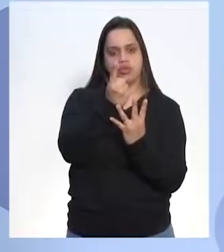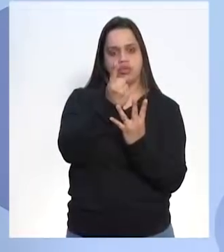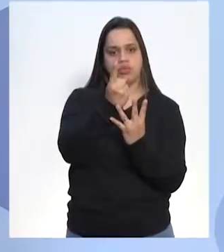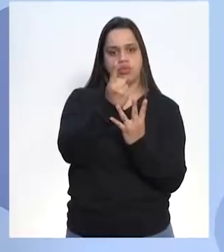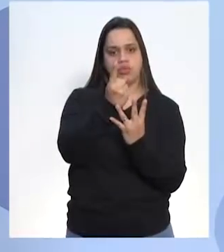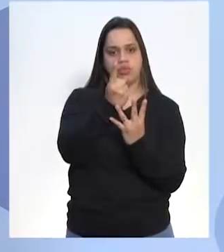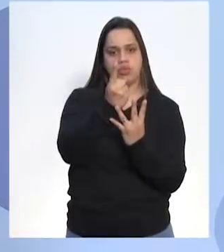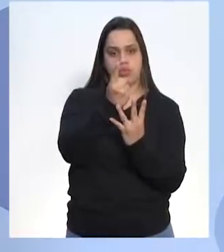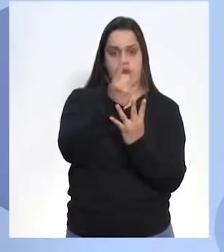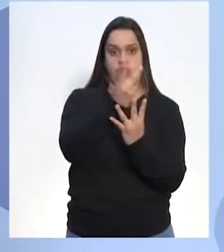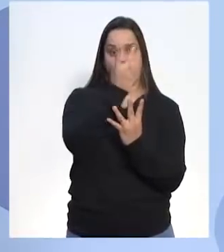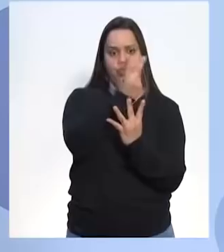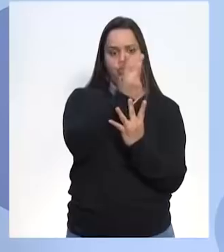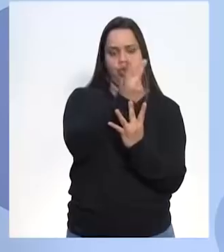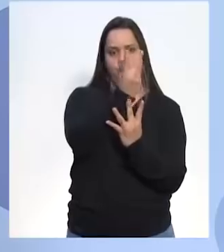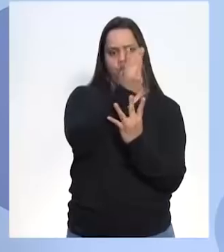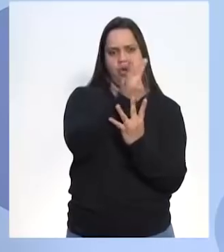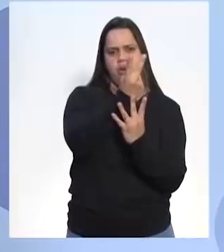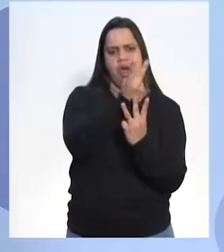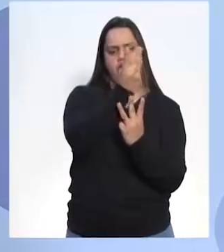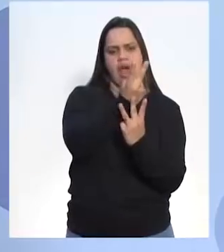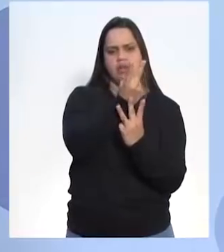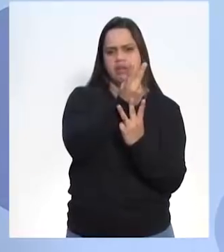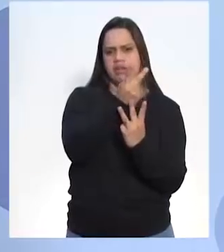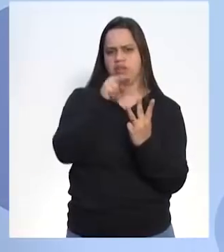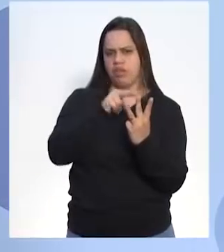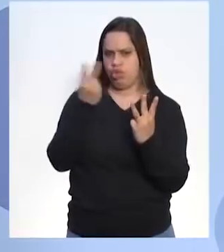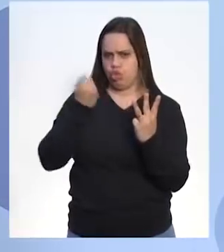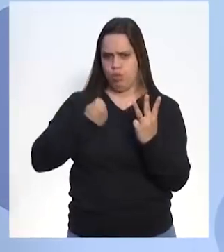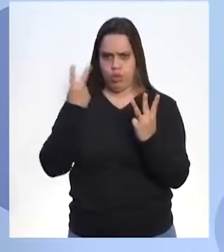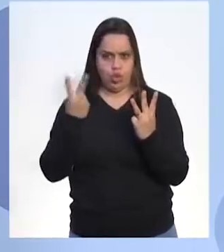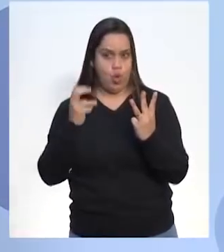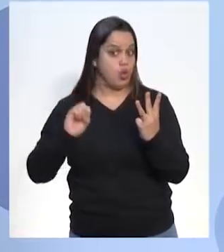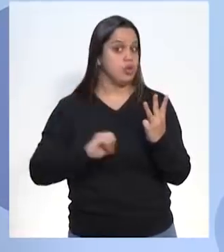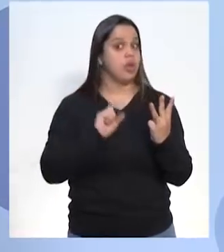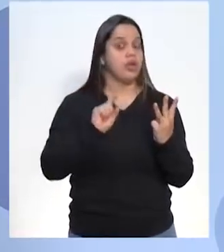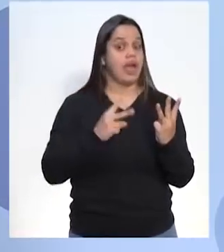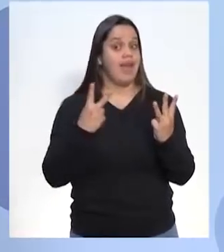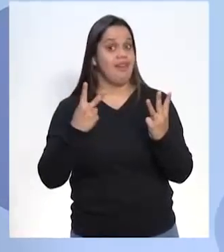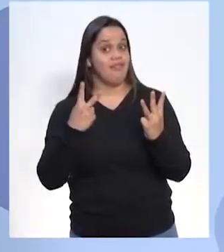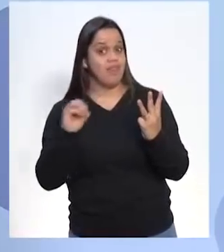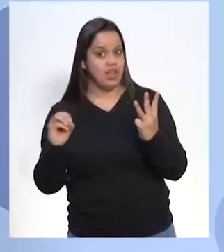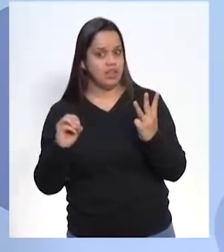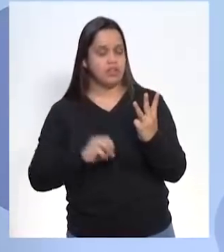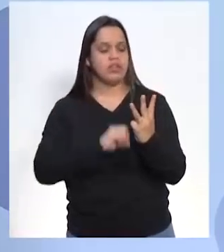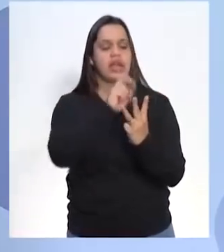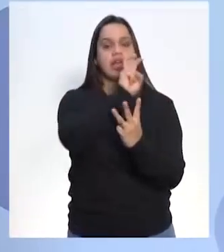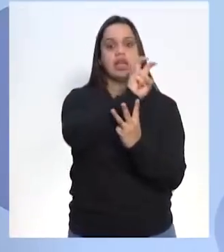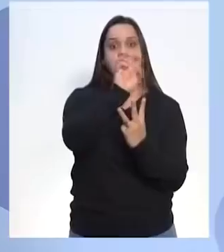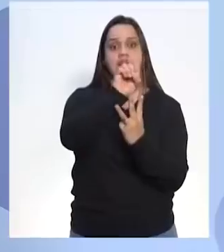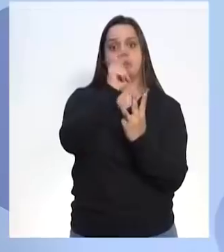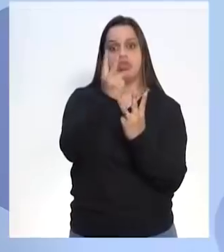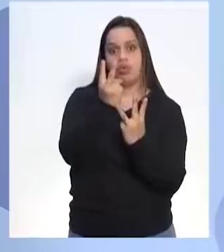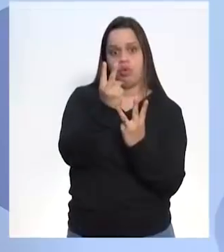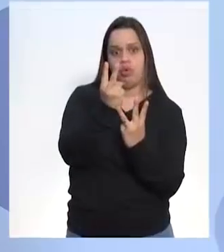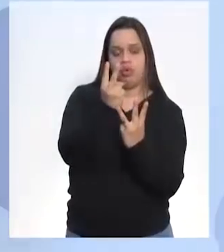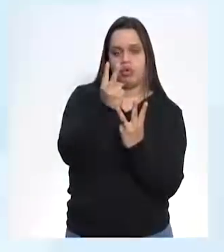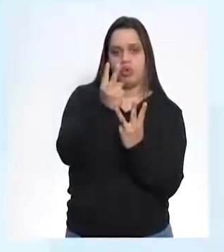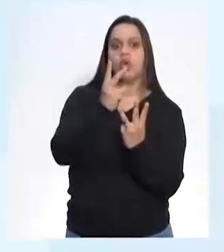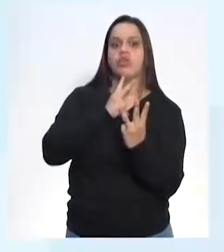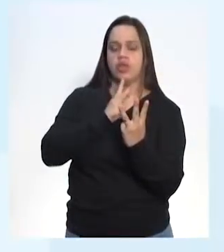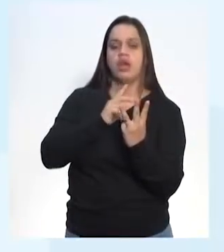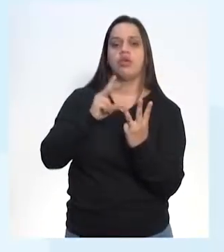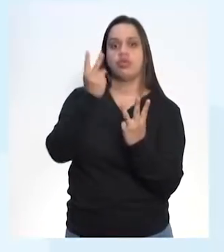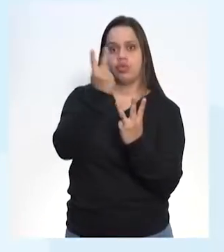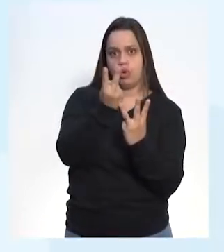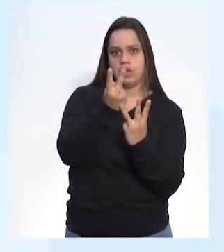2, mas ali ele está representando 20, certo? Se eu tiver 502, eu vou ter o 2 também,